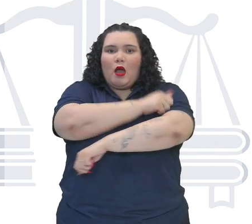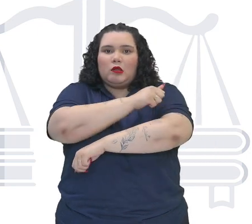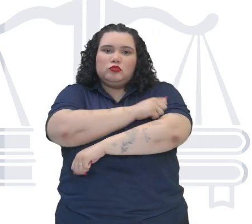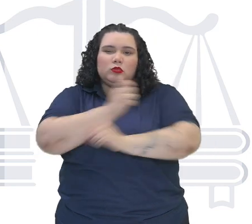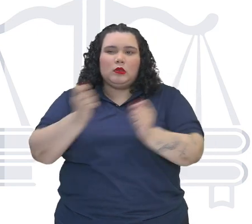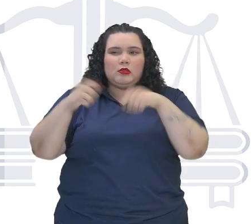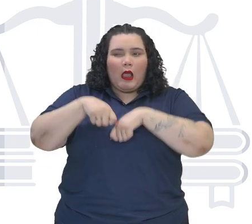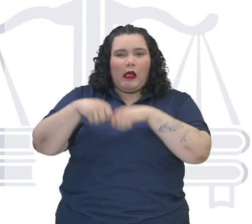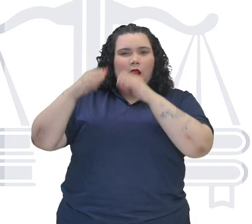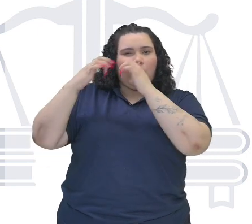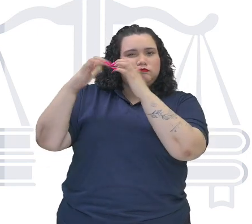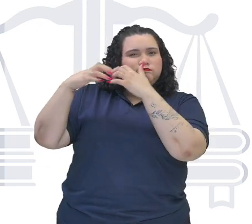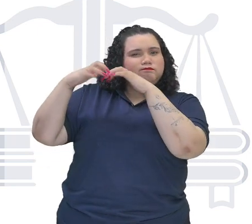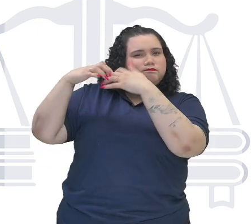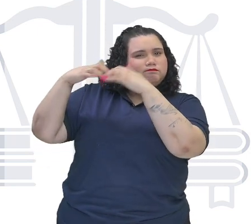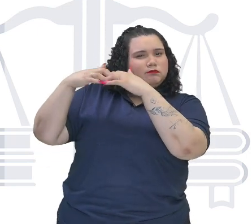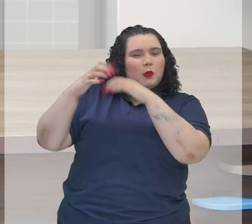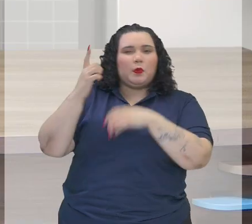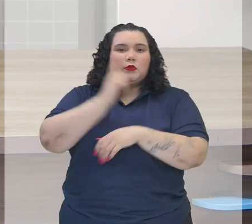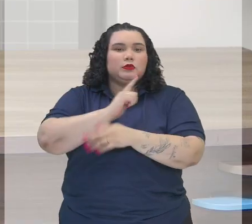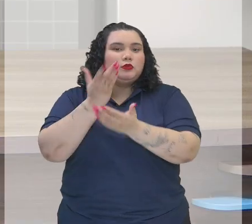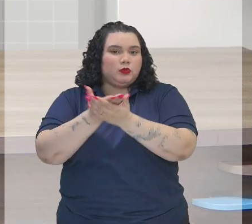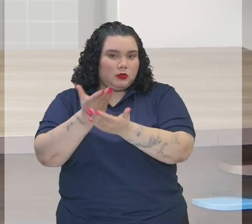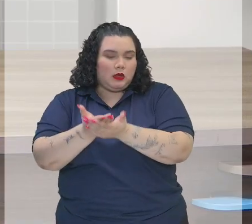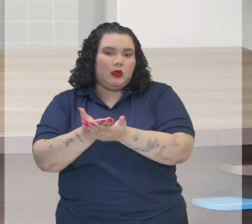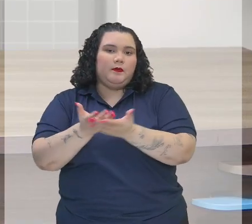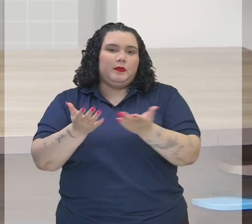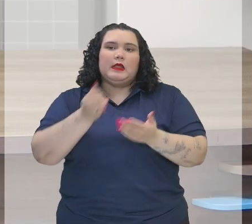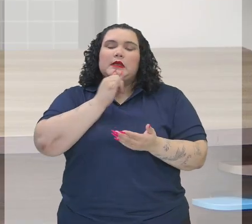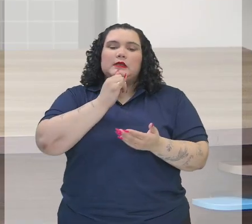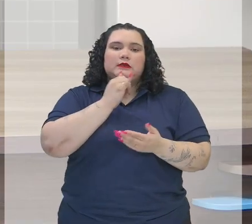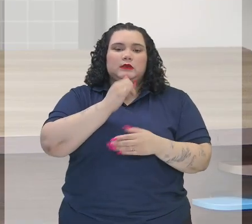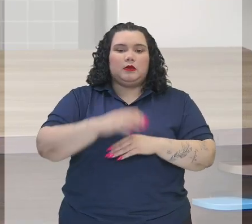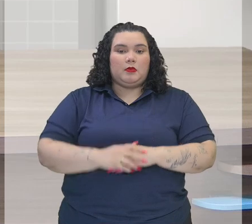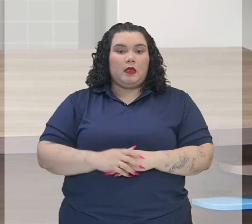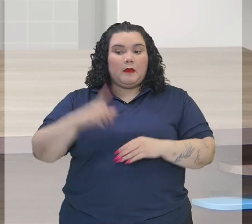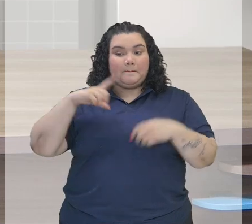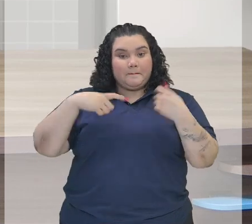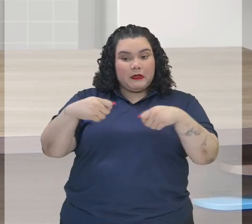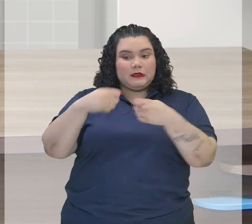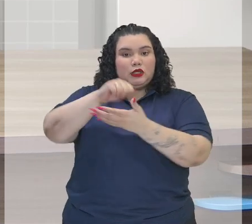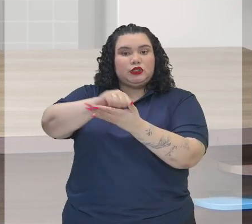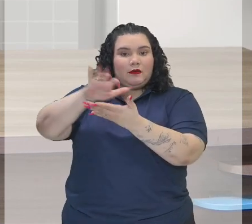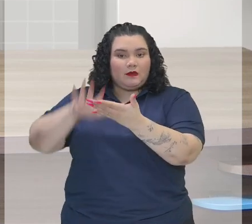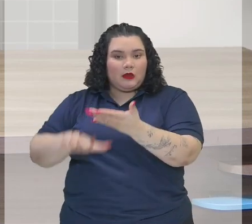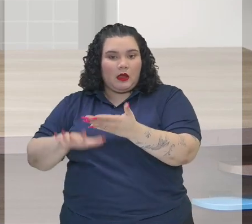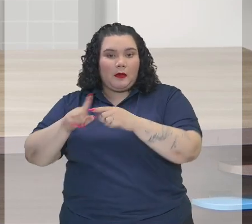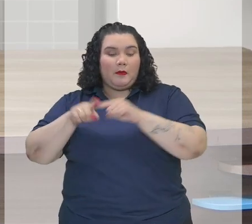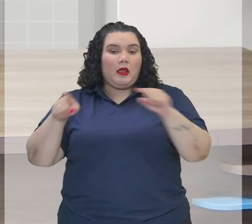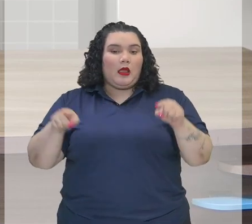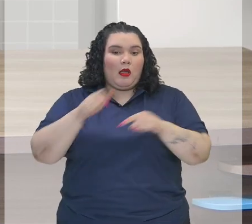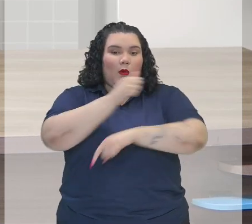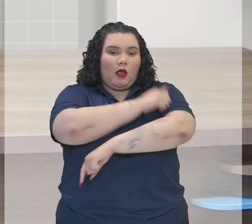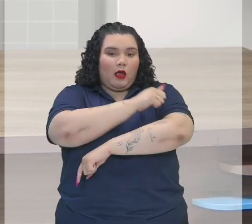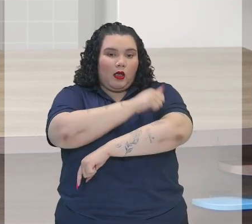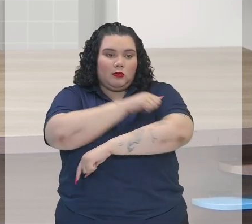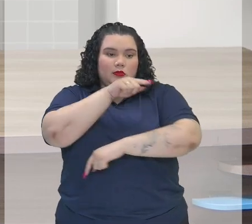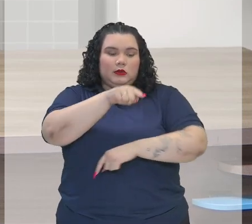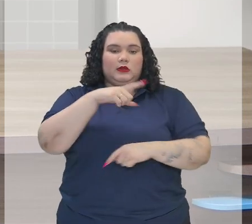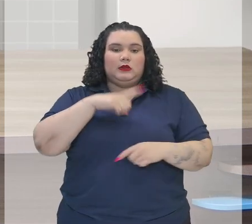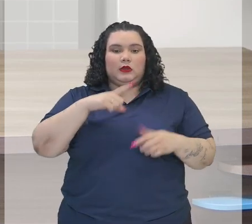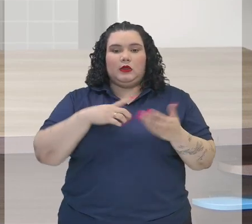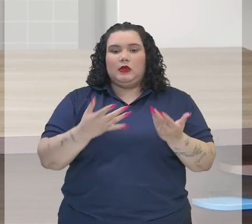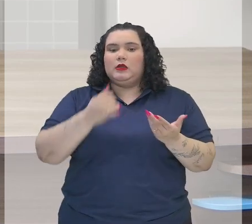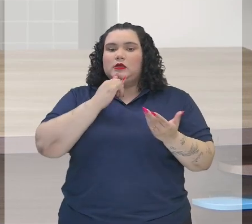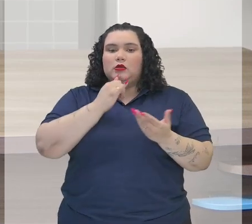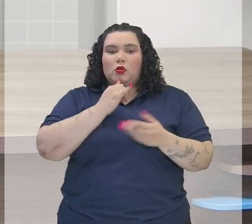só, ele tem uma tarefa para fazer. Só que ele tem muita coisa para fazer. O nosso estudante, ele é modular, né? Ele tem